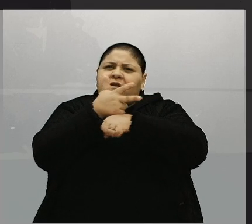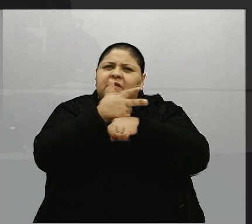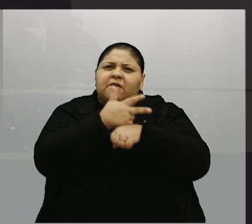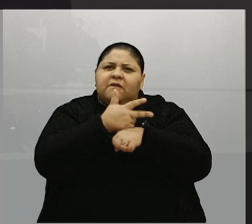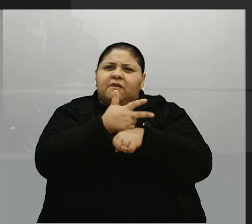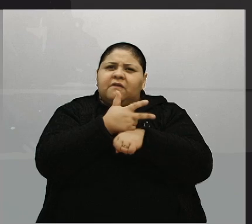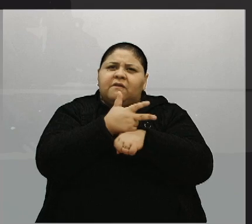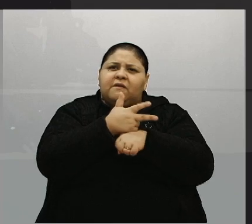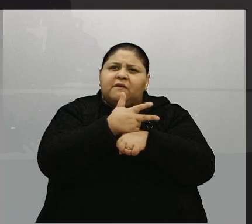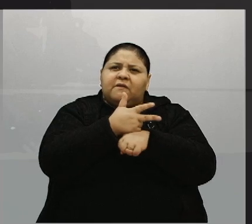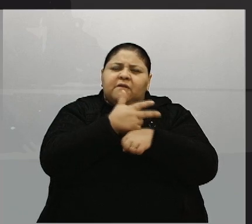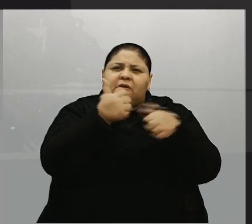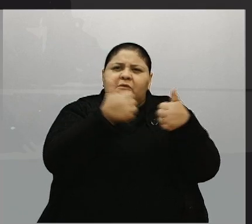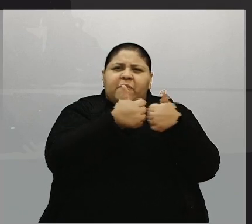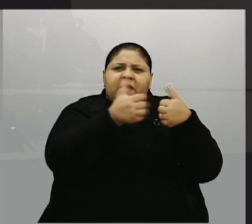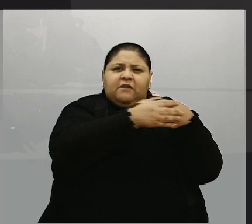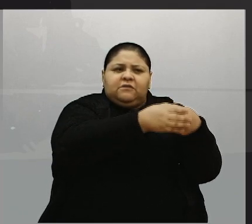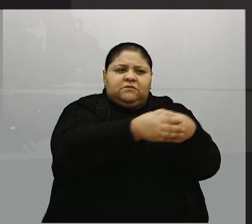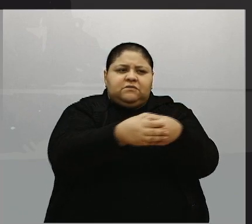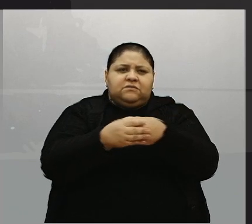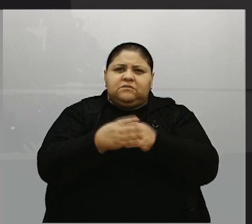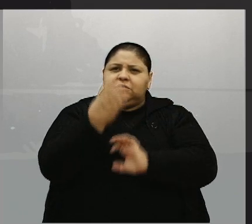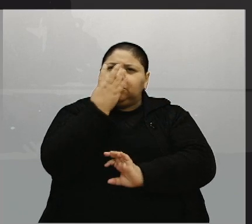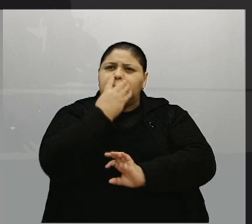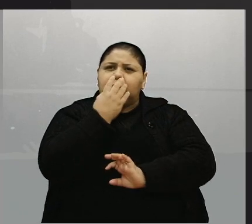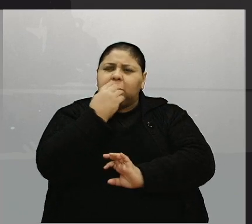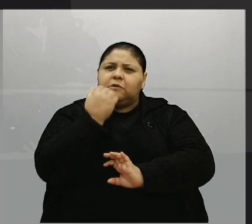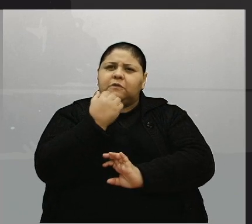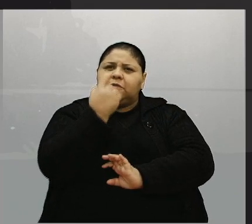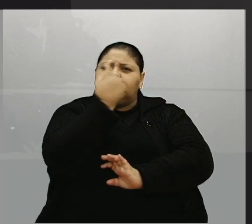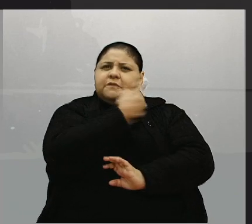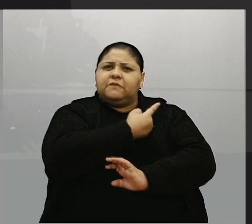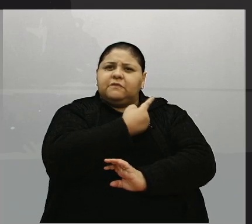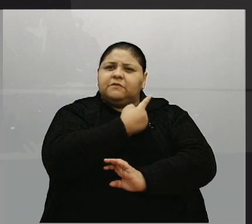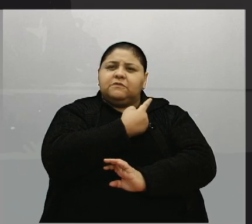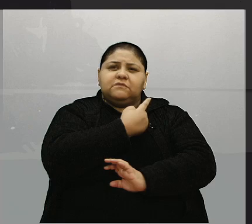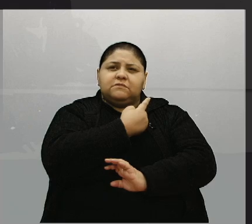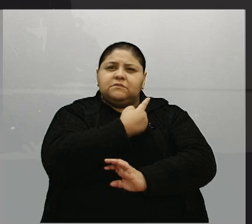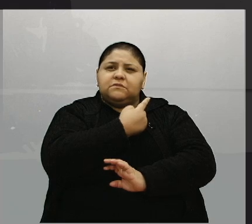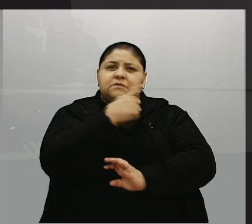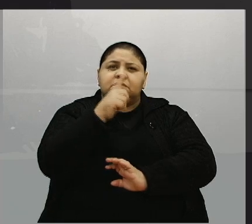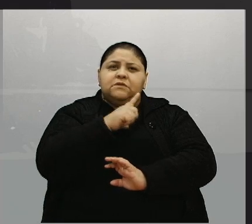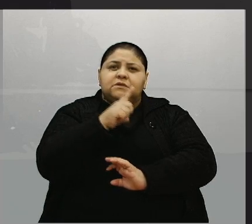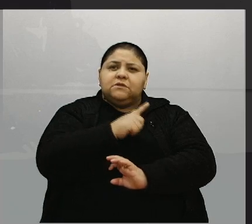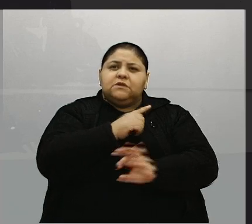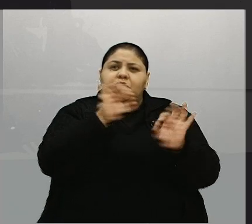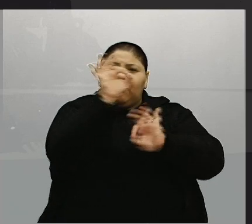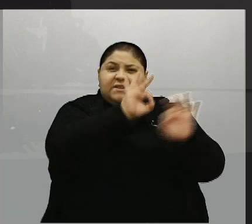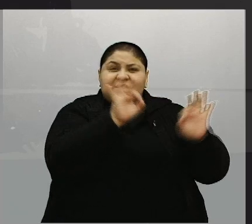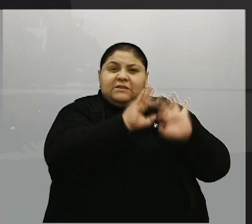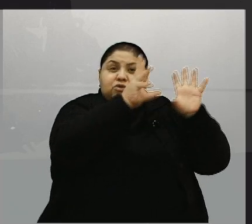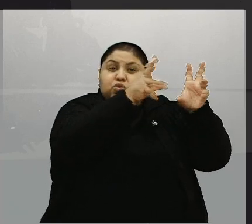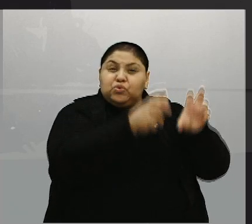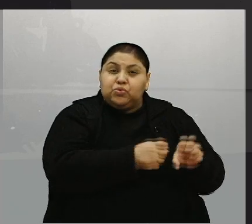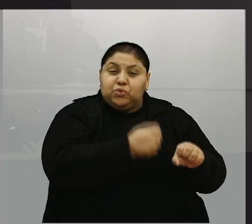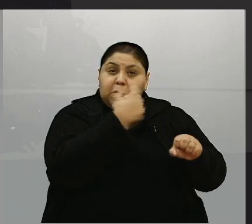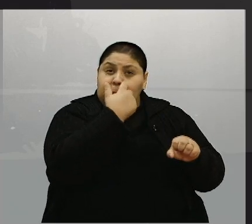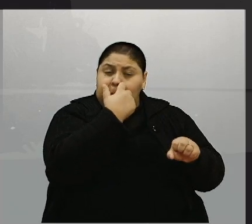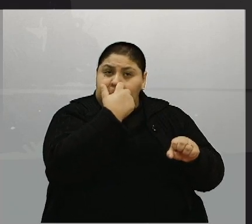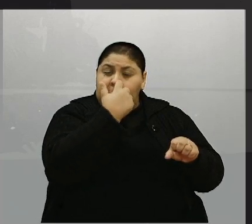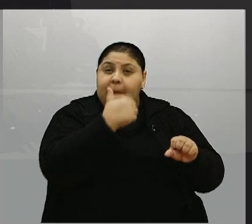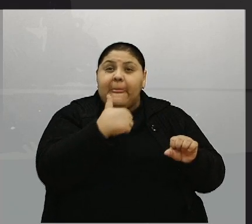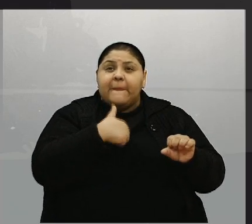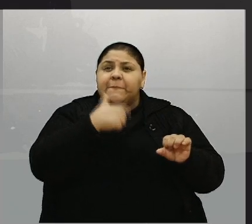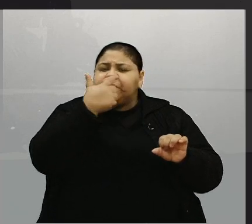do Canila, a foto, volta, ali ó, teve que preencher tudo ali. Então eu me considero